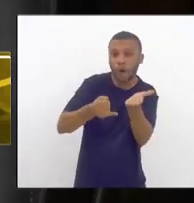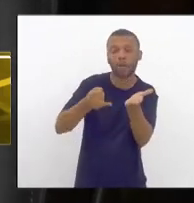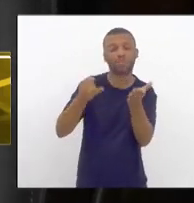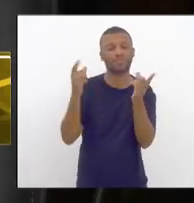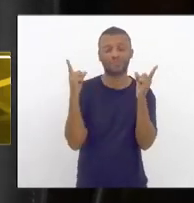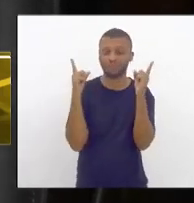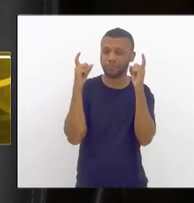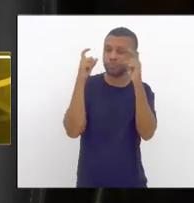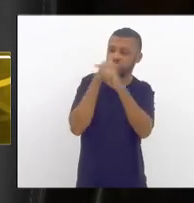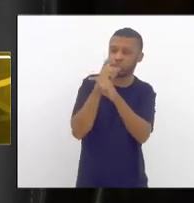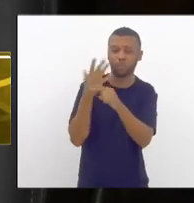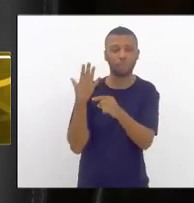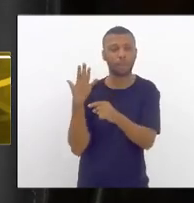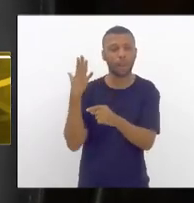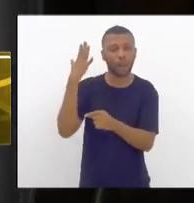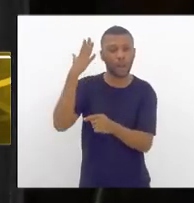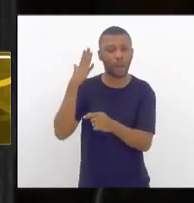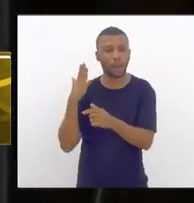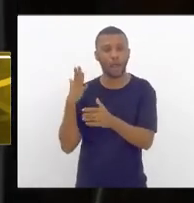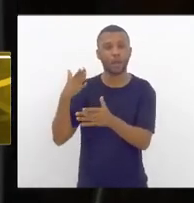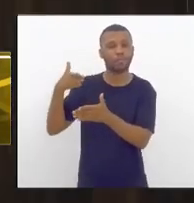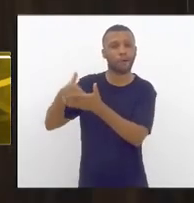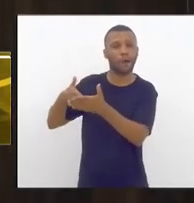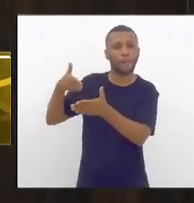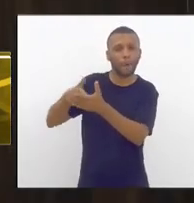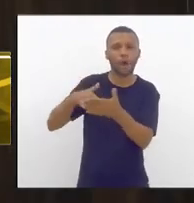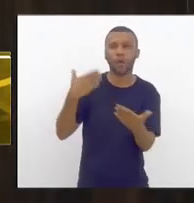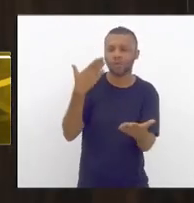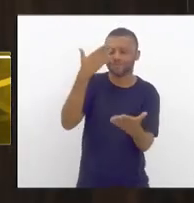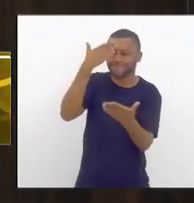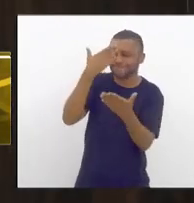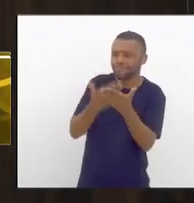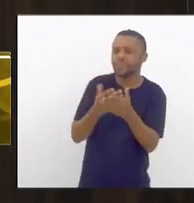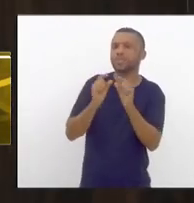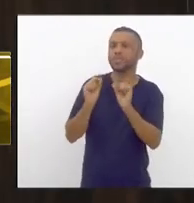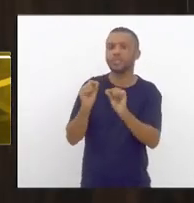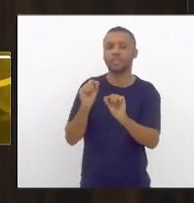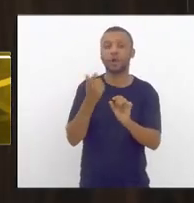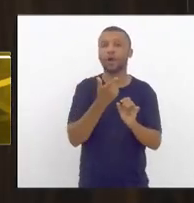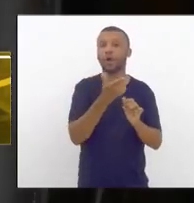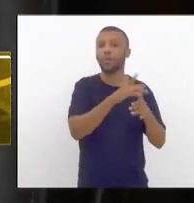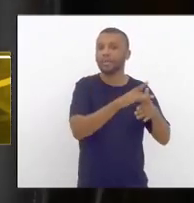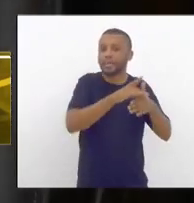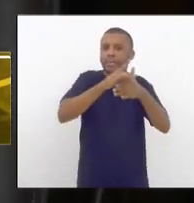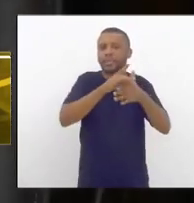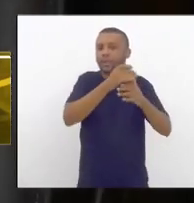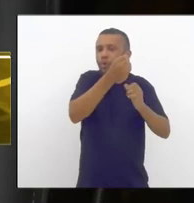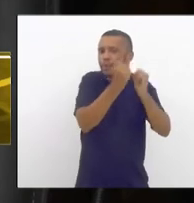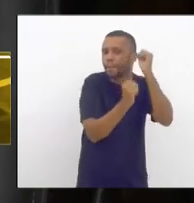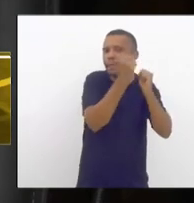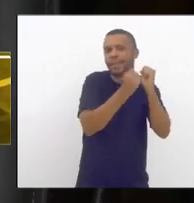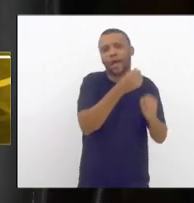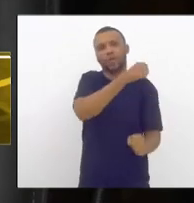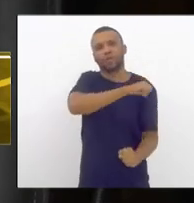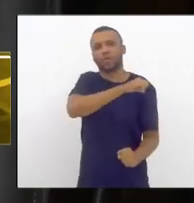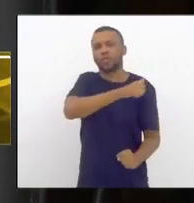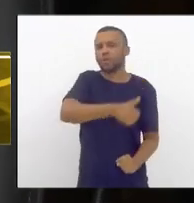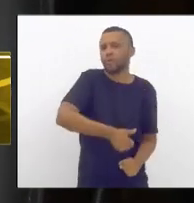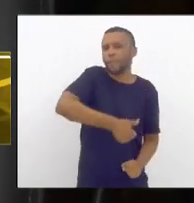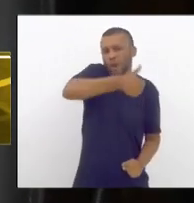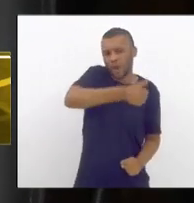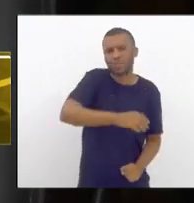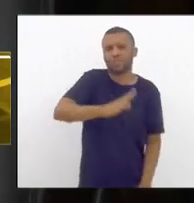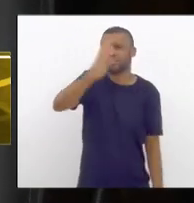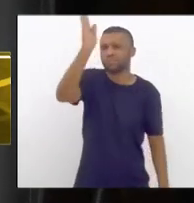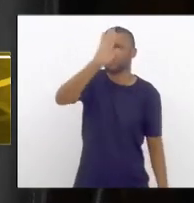enfrentamos eu afiança senhora Deputado que os empresários do Rio de Janeiro são os melhores empresários do Brasil porque a capacidade